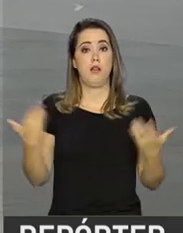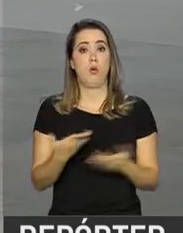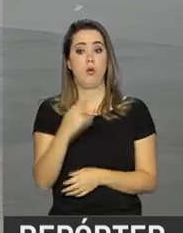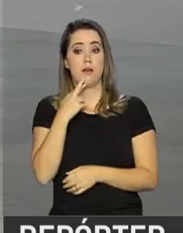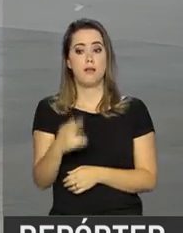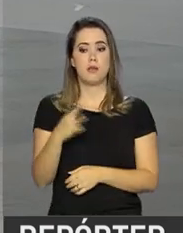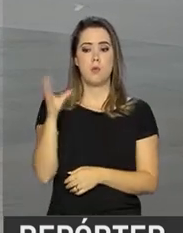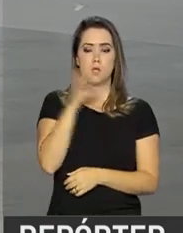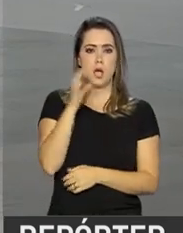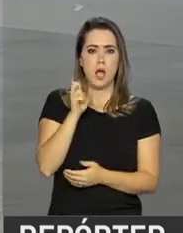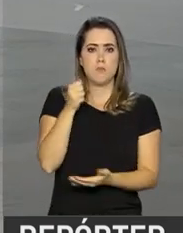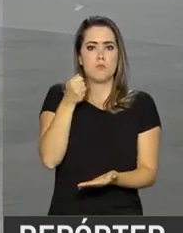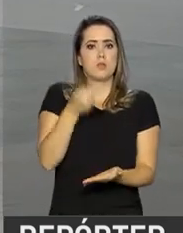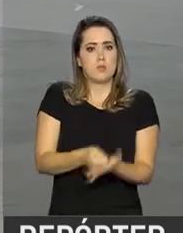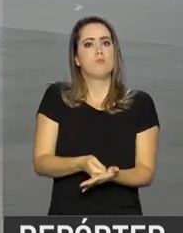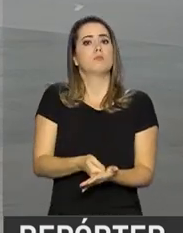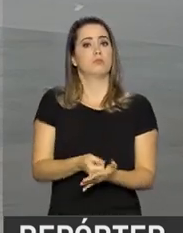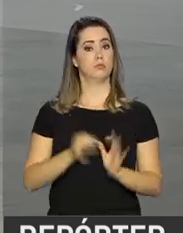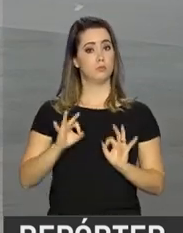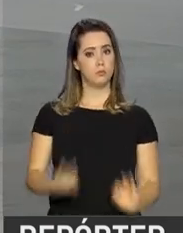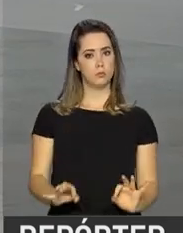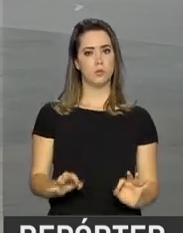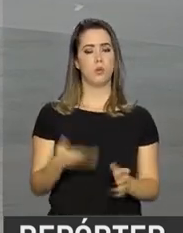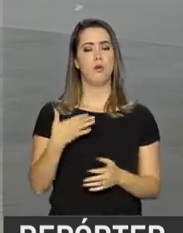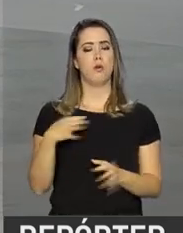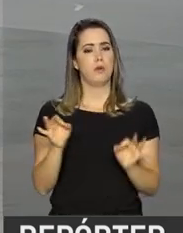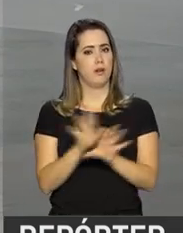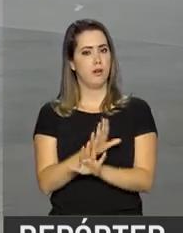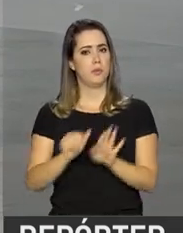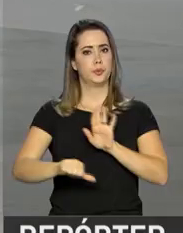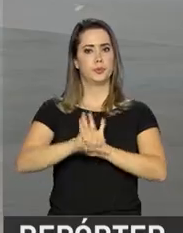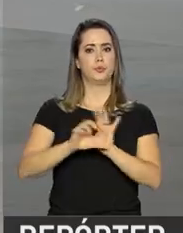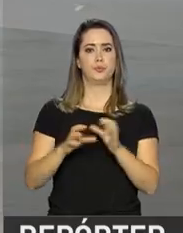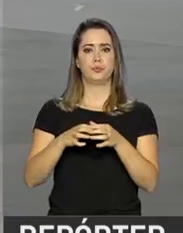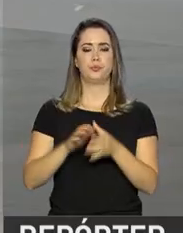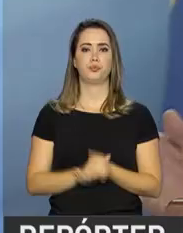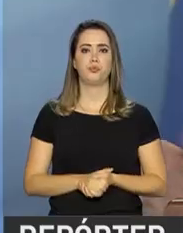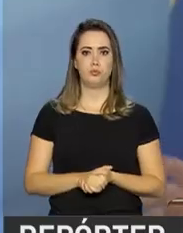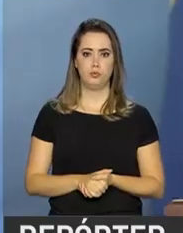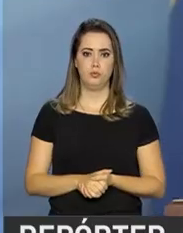respostas duras e firmes contra o crime organizado